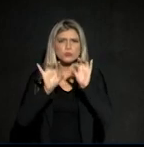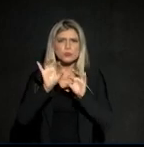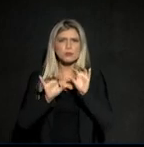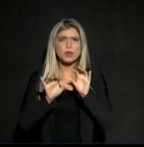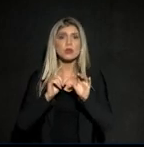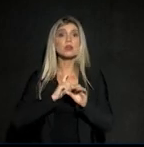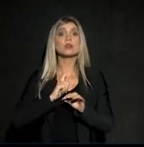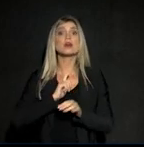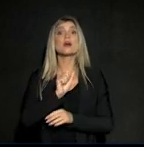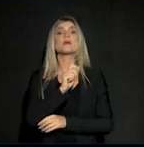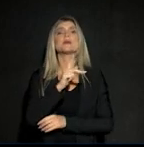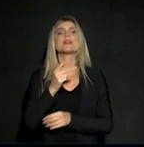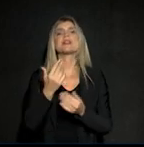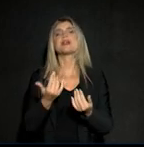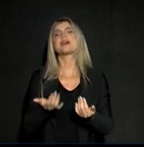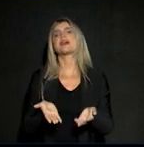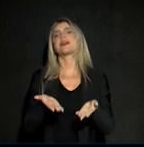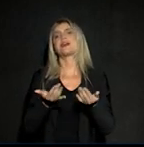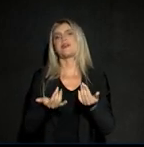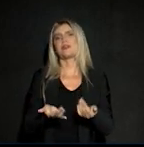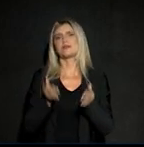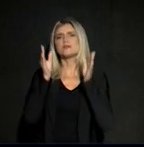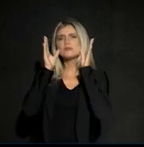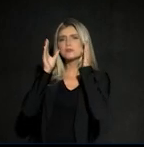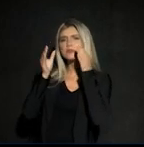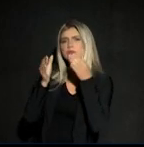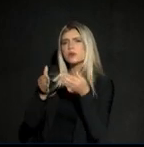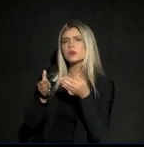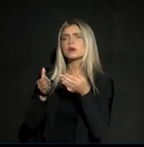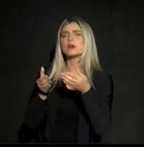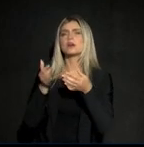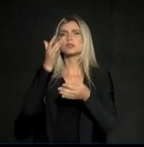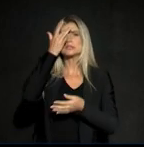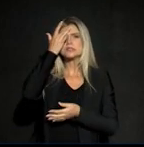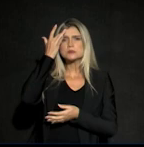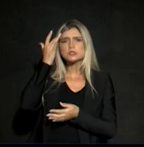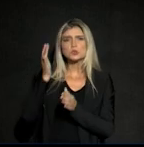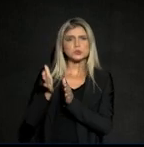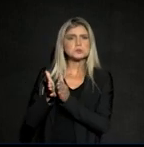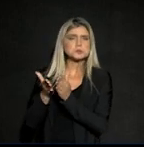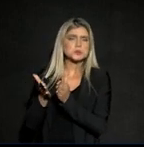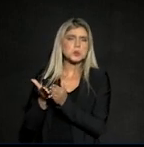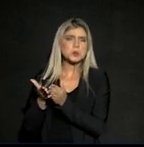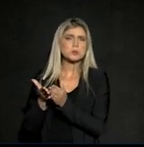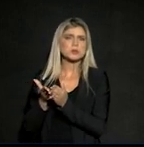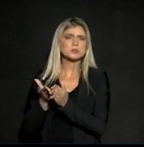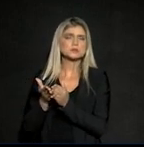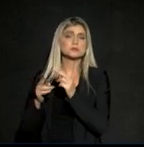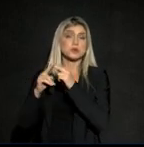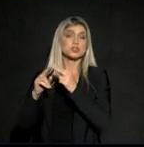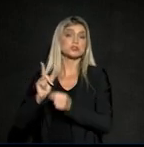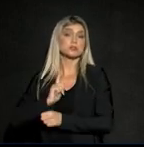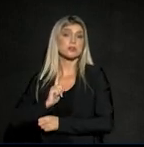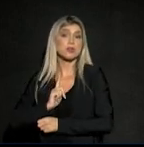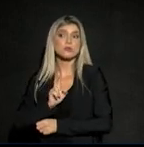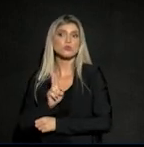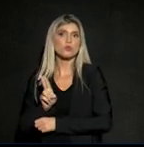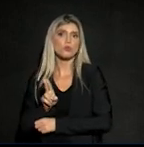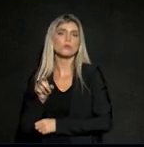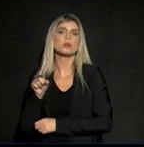tinha um aplicativo leve focado na baixa renda que não demanda muito tráfego de internet que é o caixa tem que